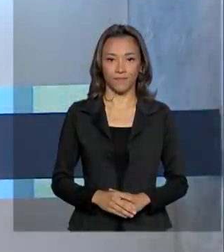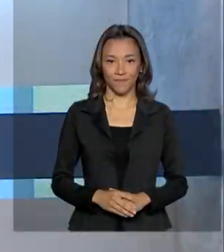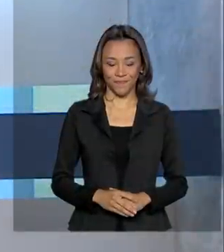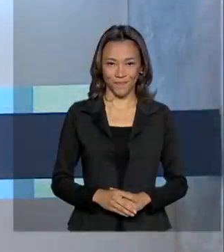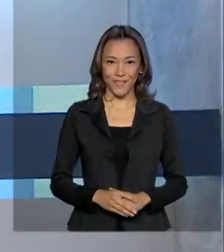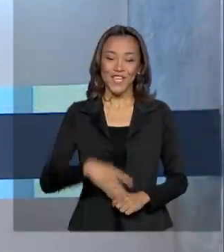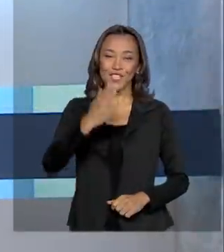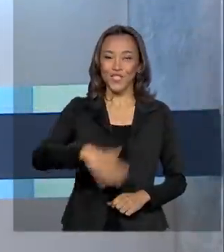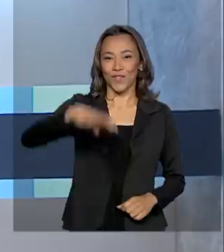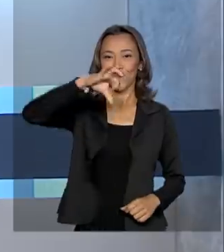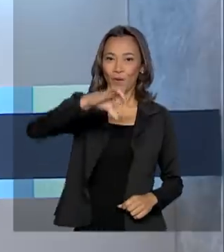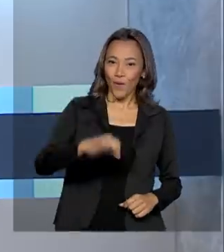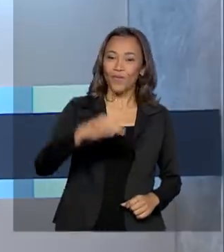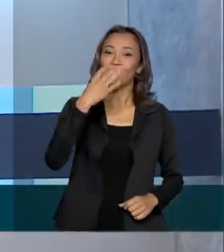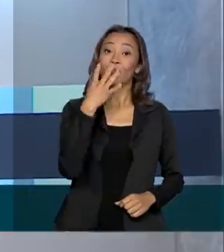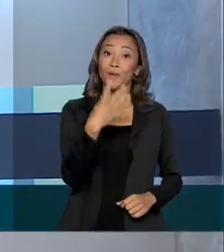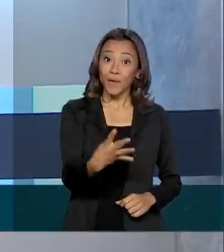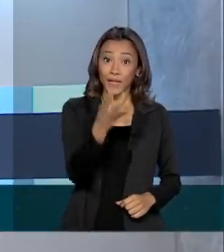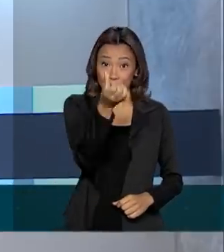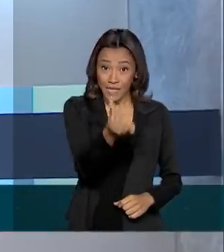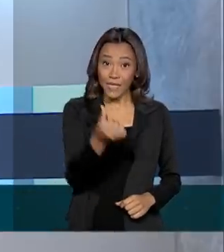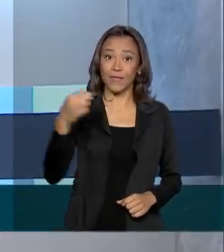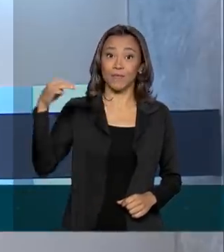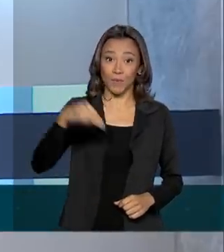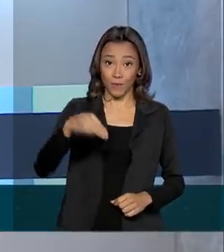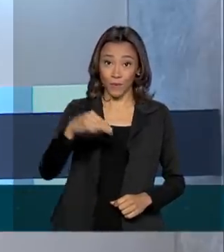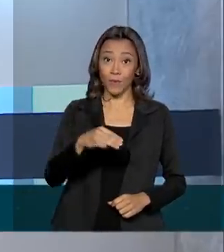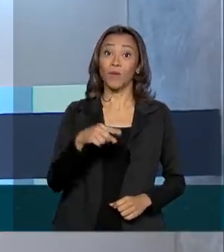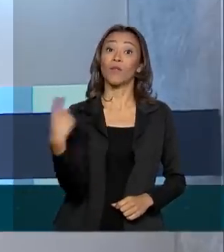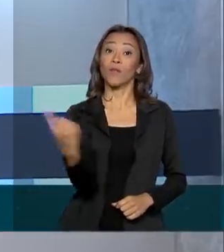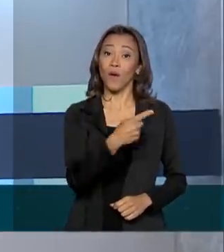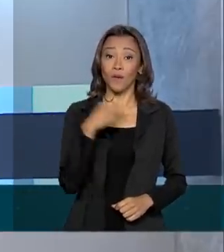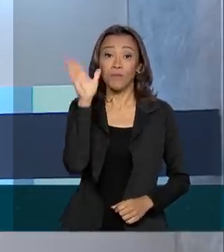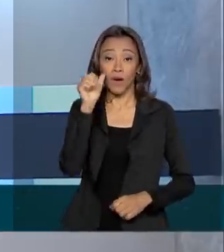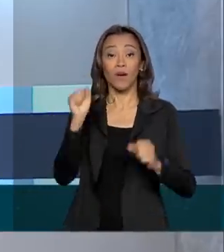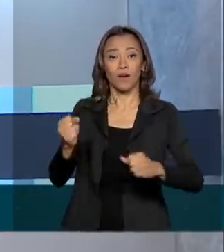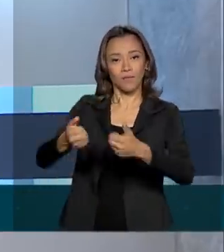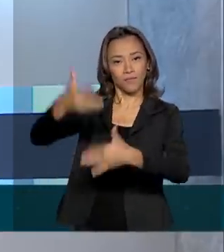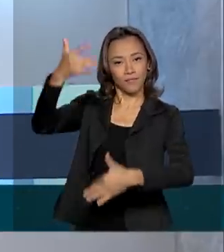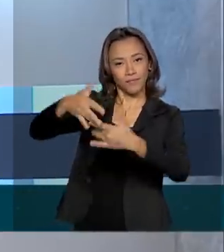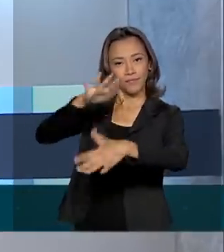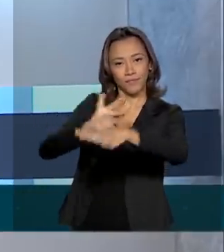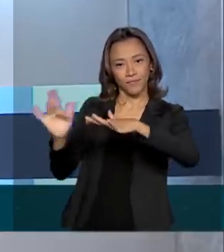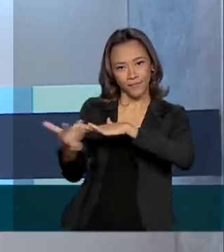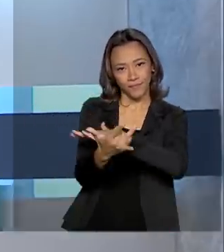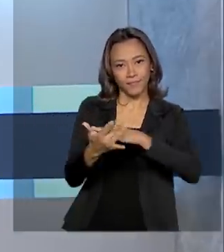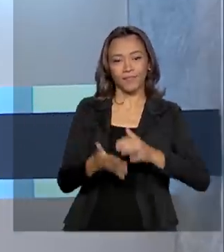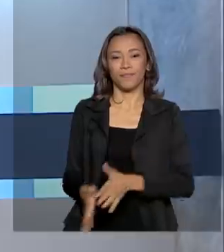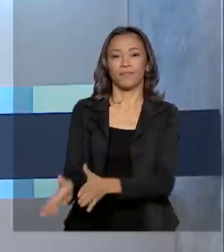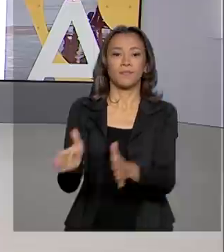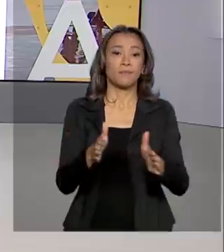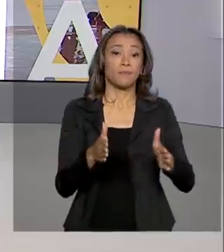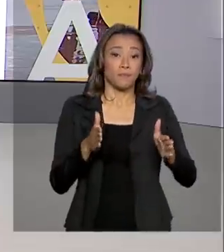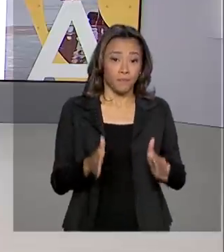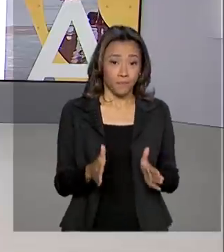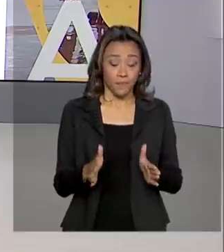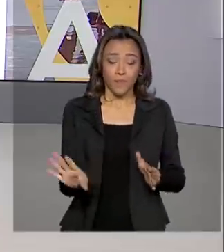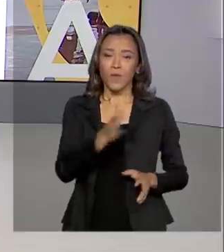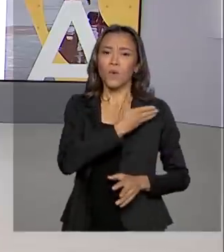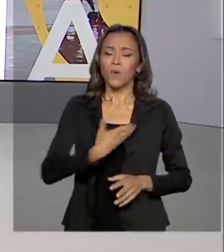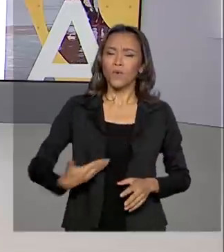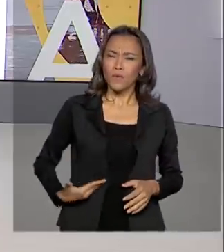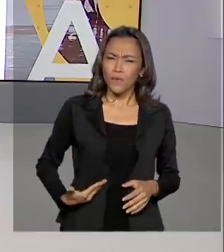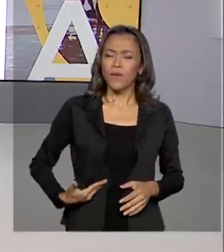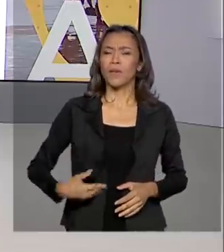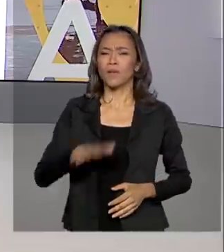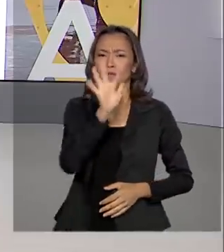são nove horas e 46 minutos estamos ao vivo também pelas redes sociais o governo